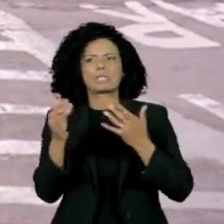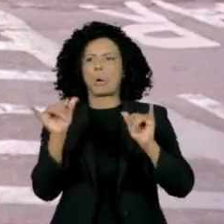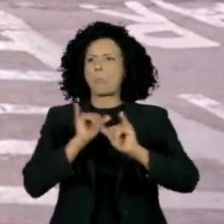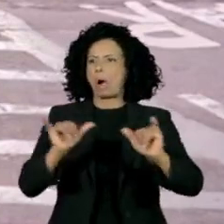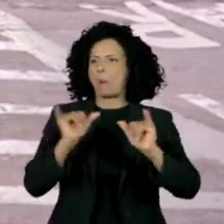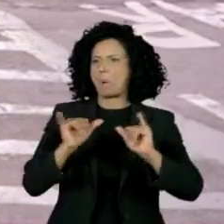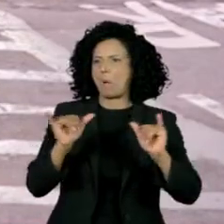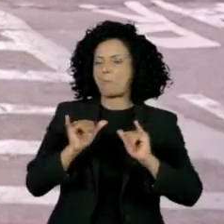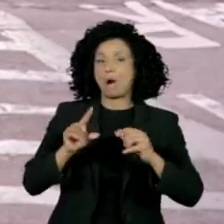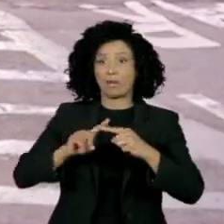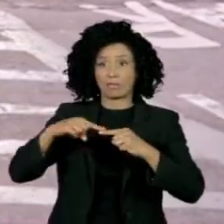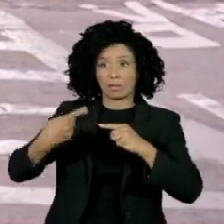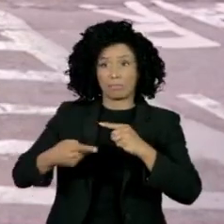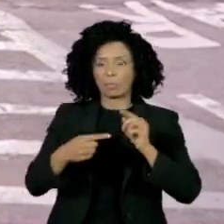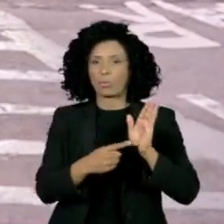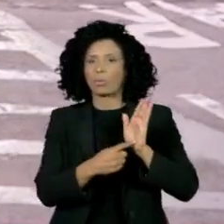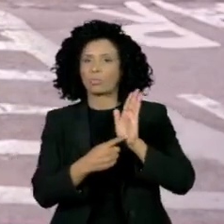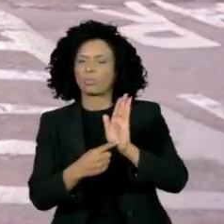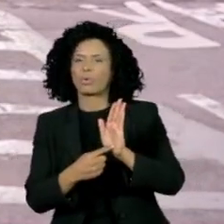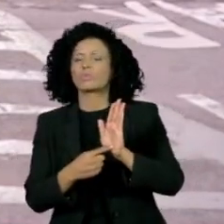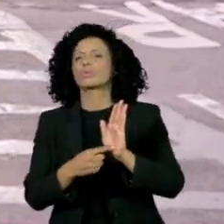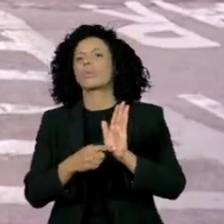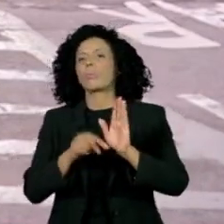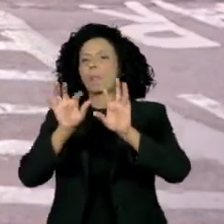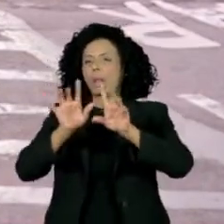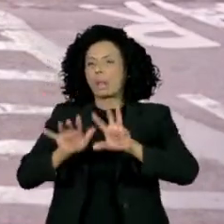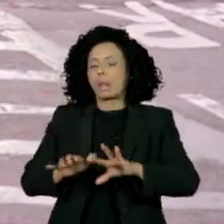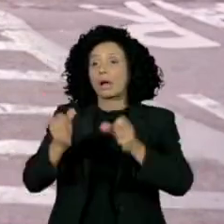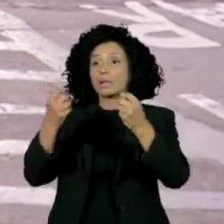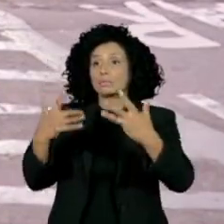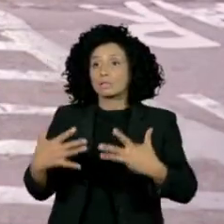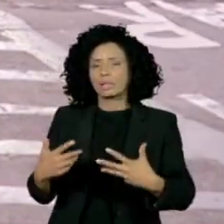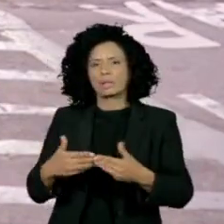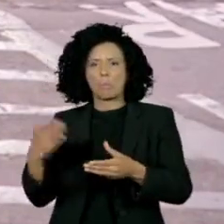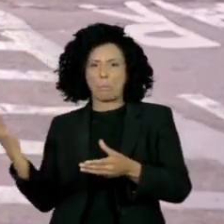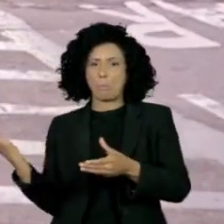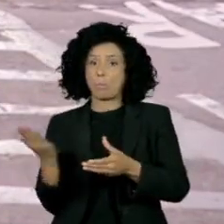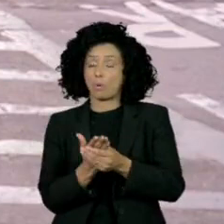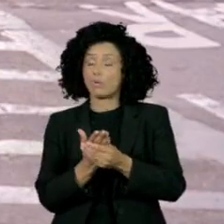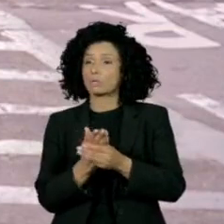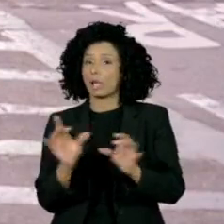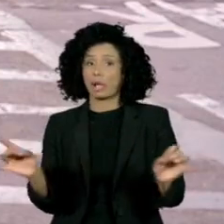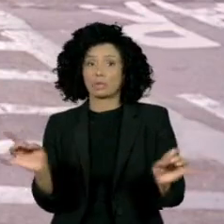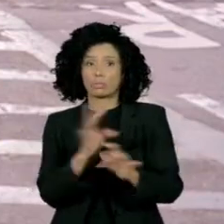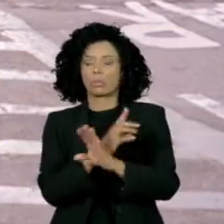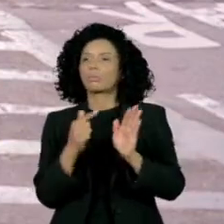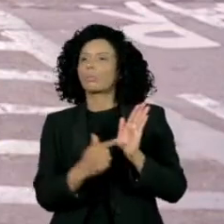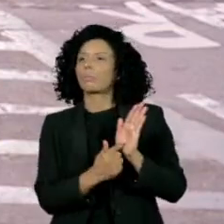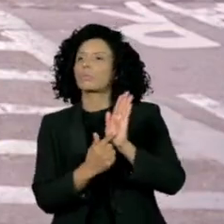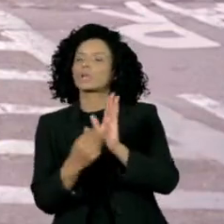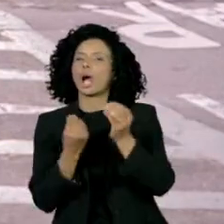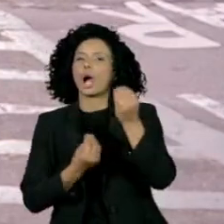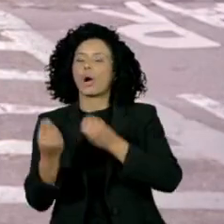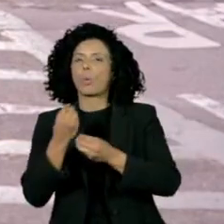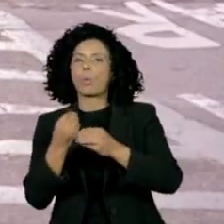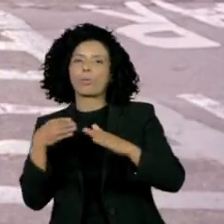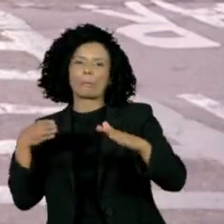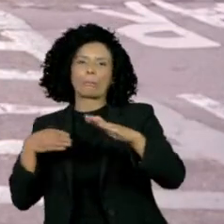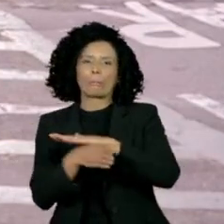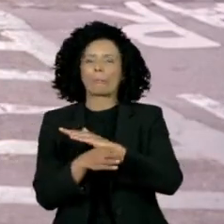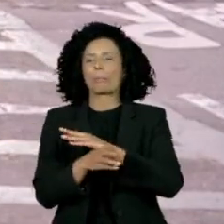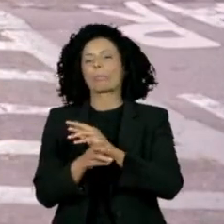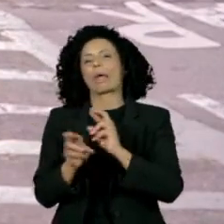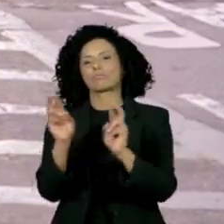divulgou uma nota dizendo que já instaurou um processo para apurar essa suposta as interferências no processo de